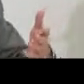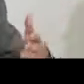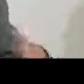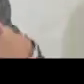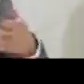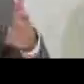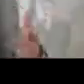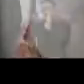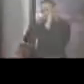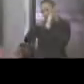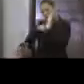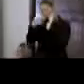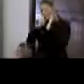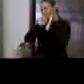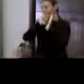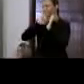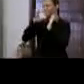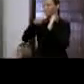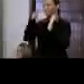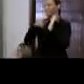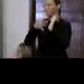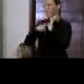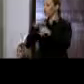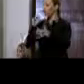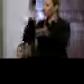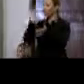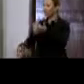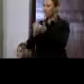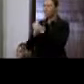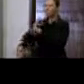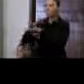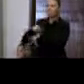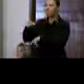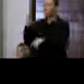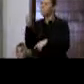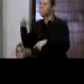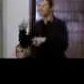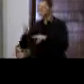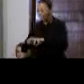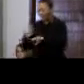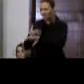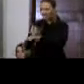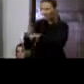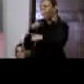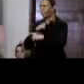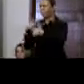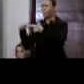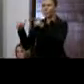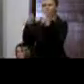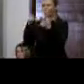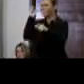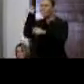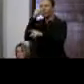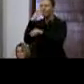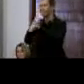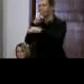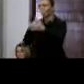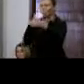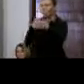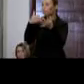nas normas, mas não se vê presente nos estádios, nos bares e principalmente nas empresas, é onde as